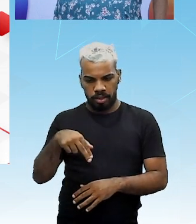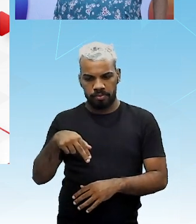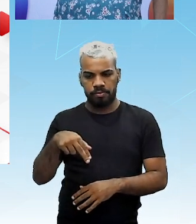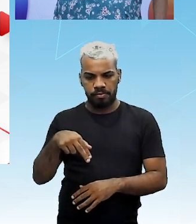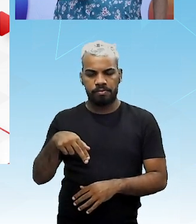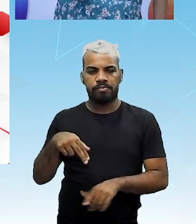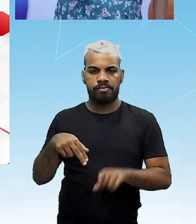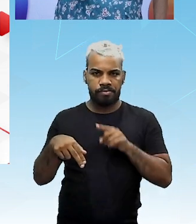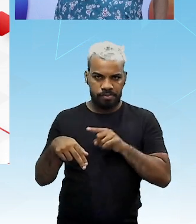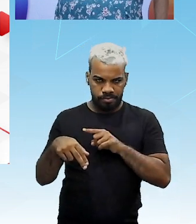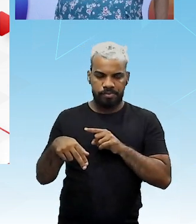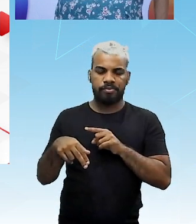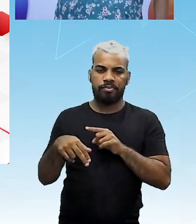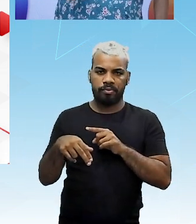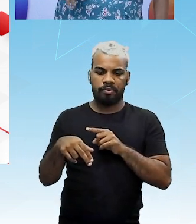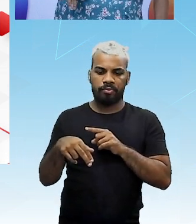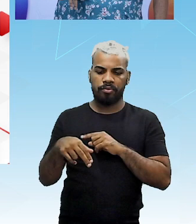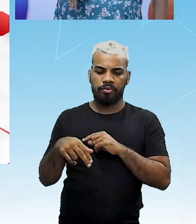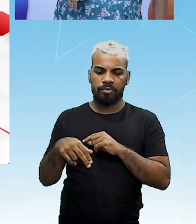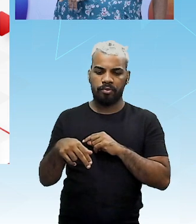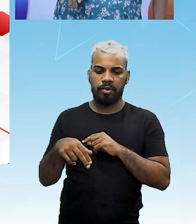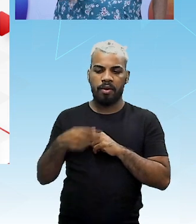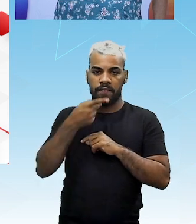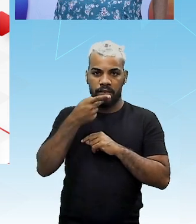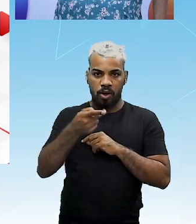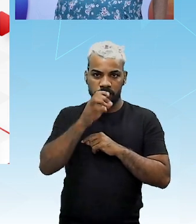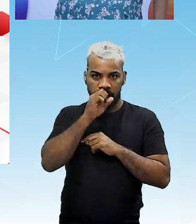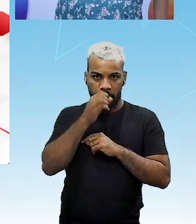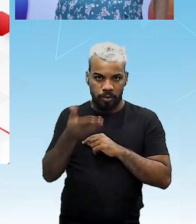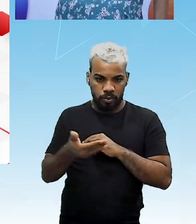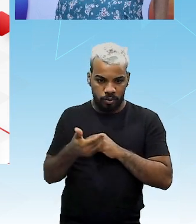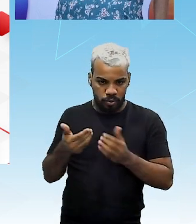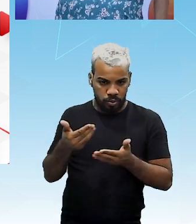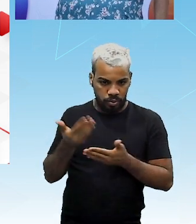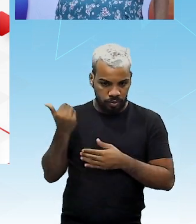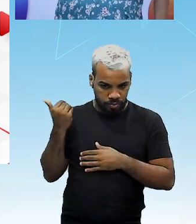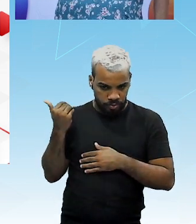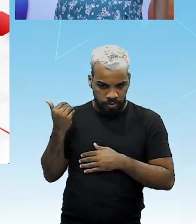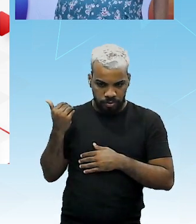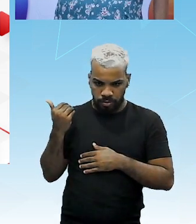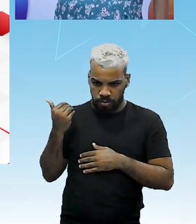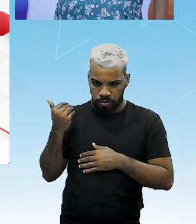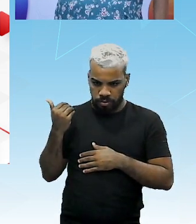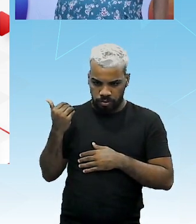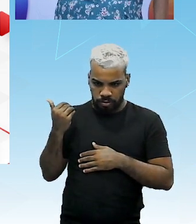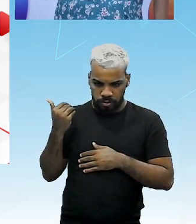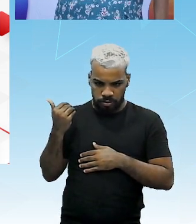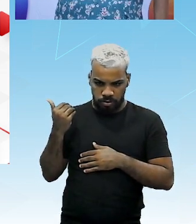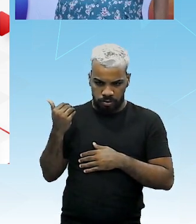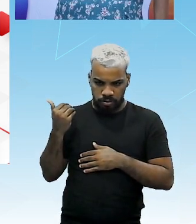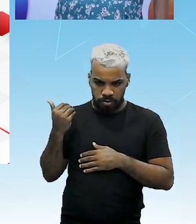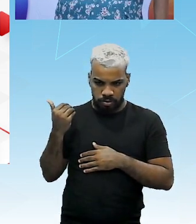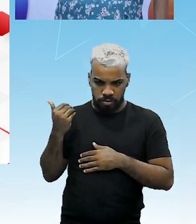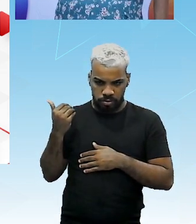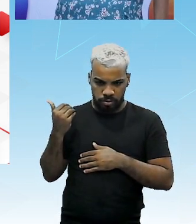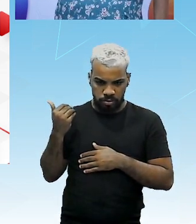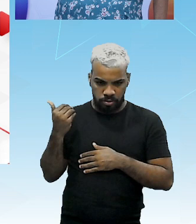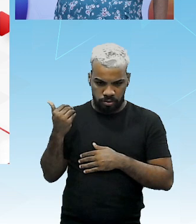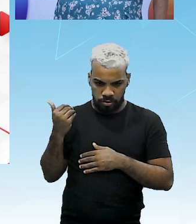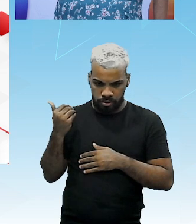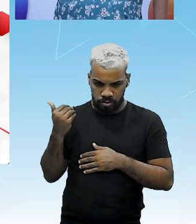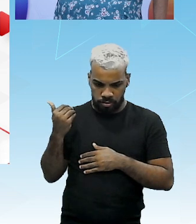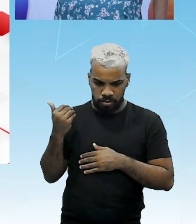this Saturday, disse neste sábado, if vaccination against COVID-19 in Brazil starts